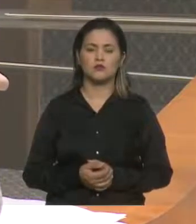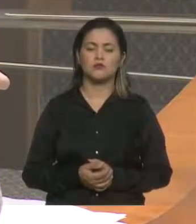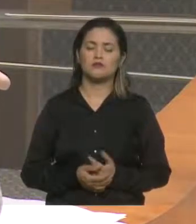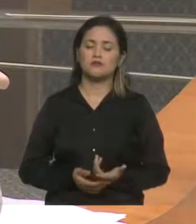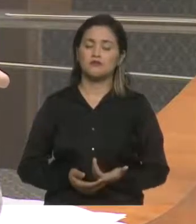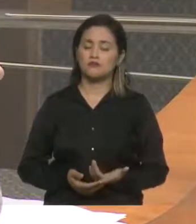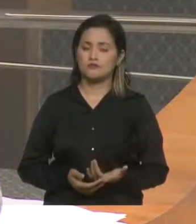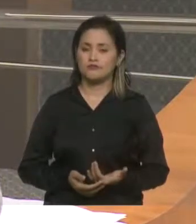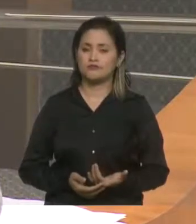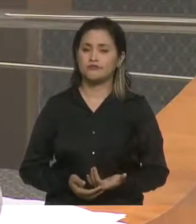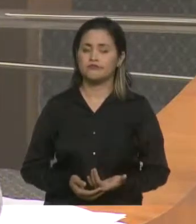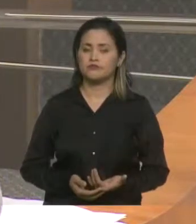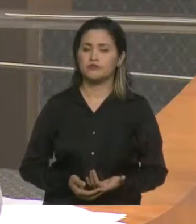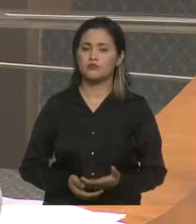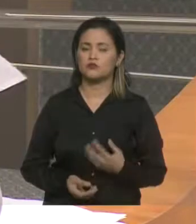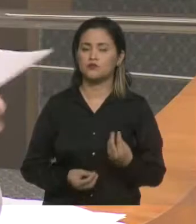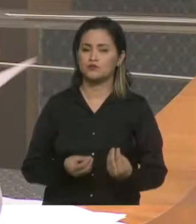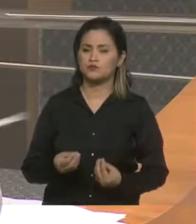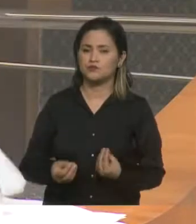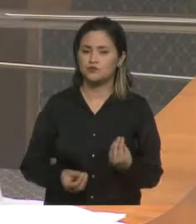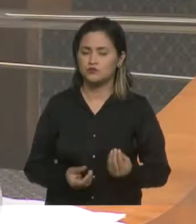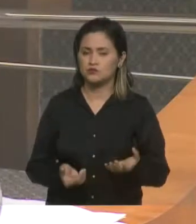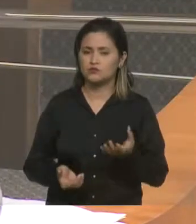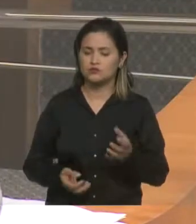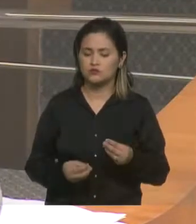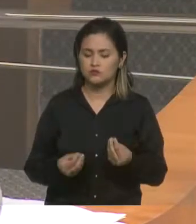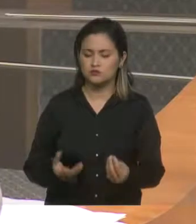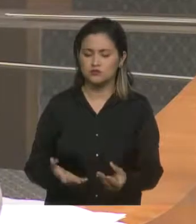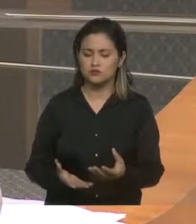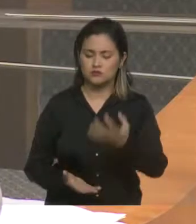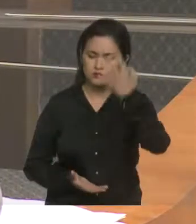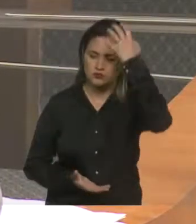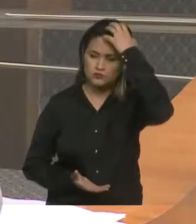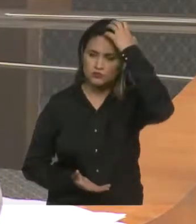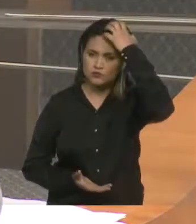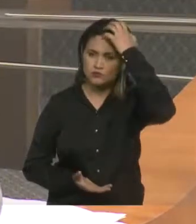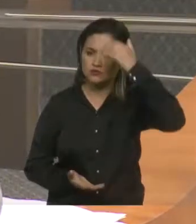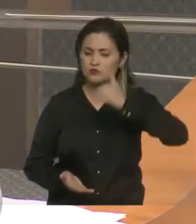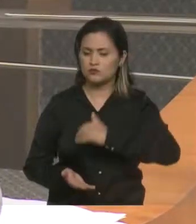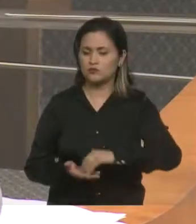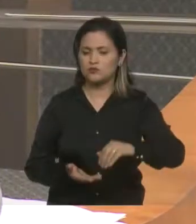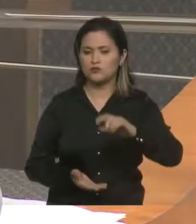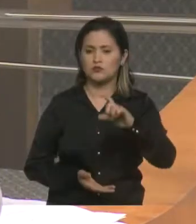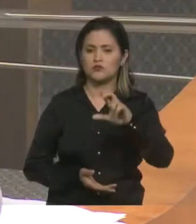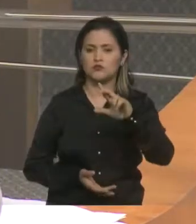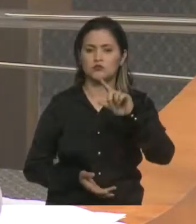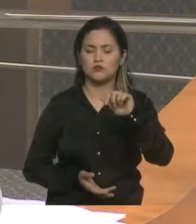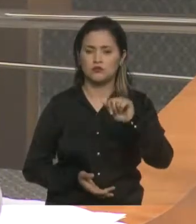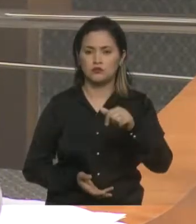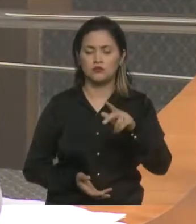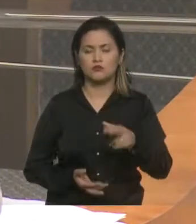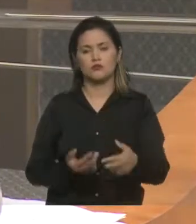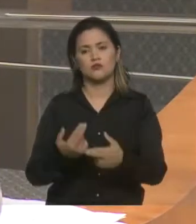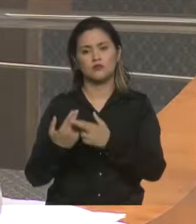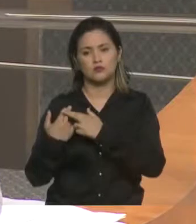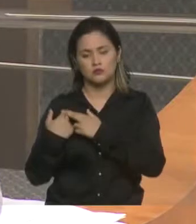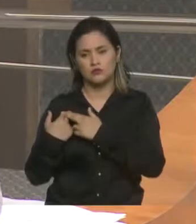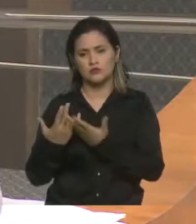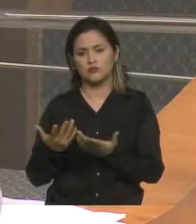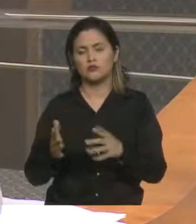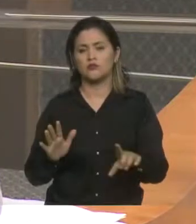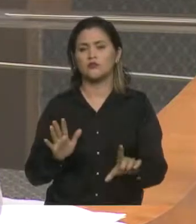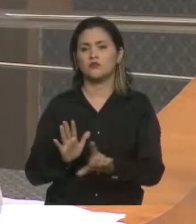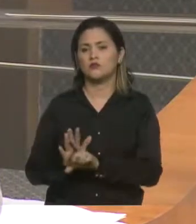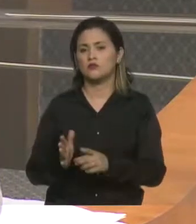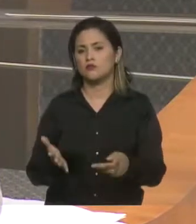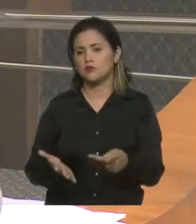atribuir ao secretário Carlos Lula a responsabilidade por isso. Até porque essa lei, errada da